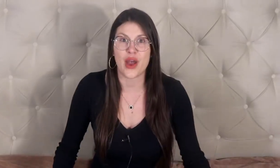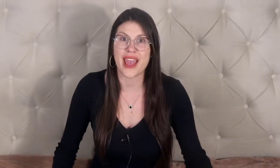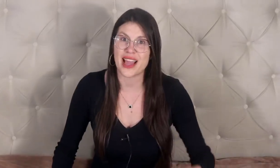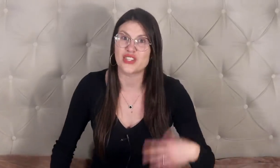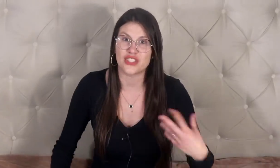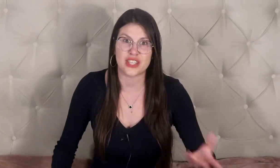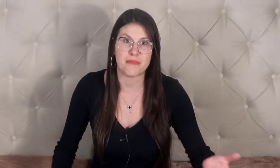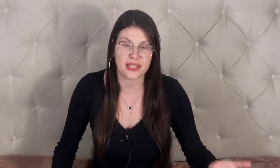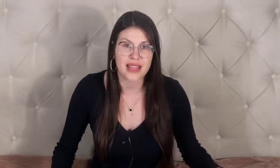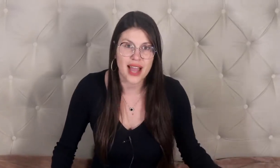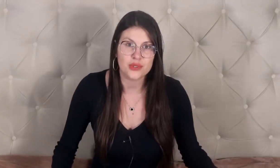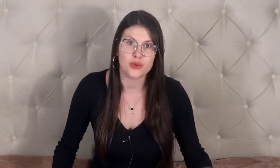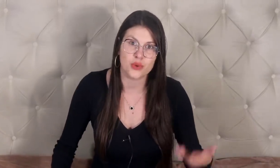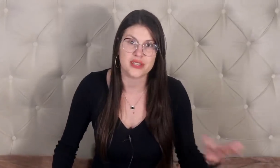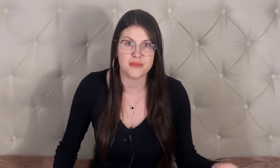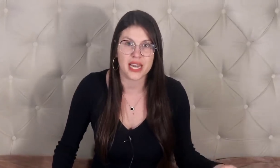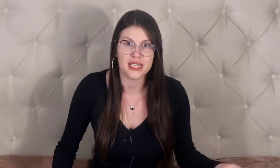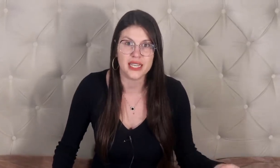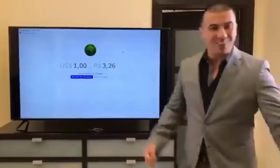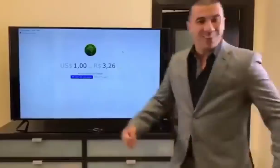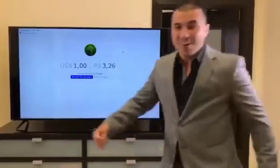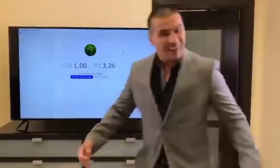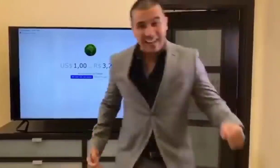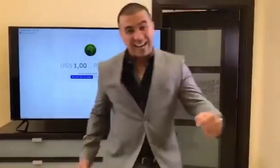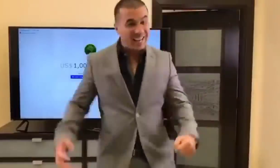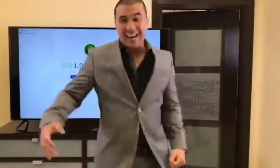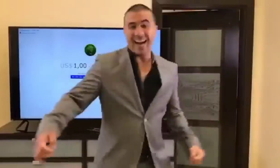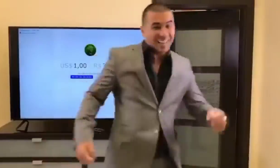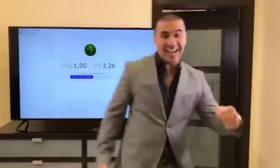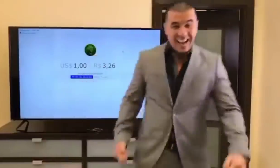a Cruzoé e a gente ter printado, o Luiz Miranda...